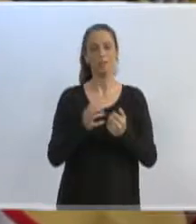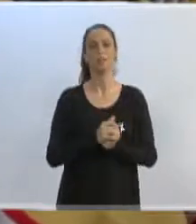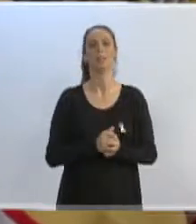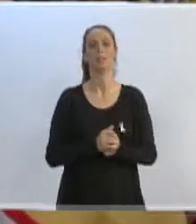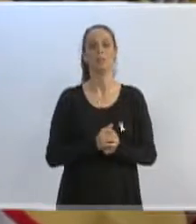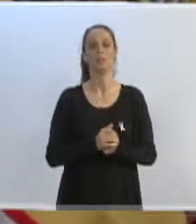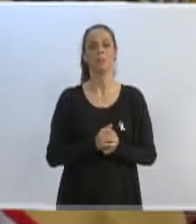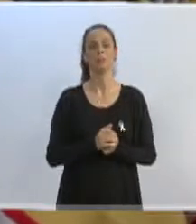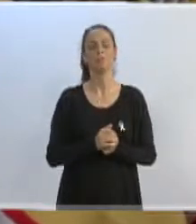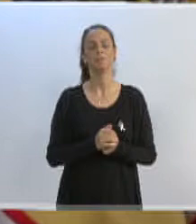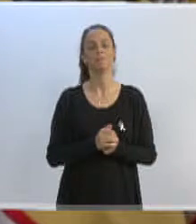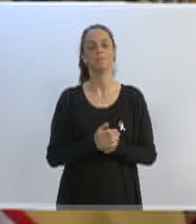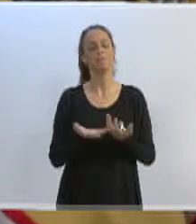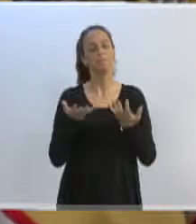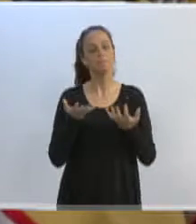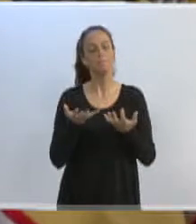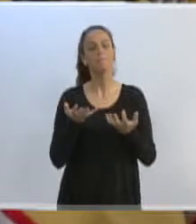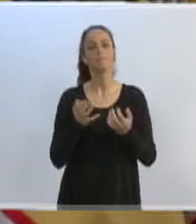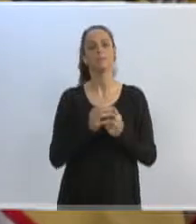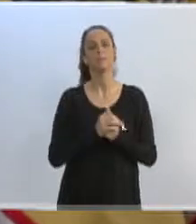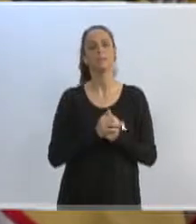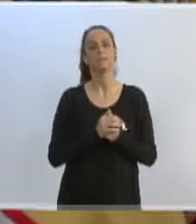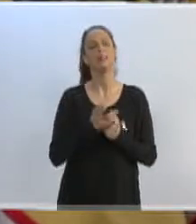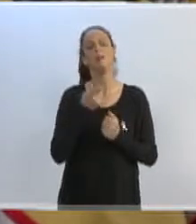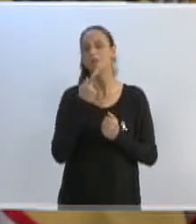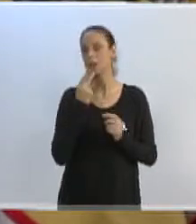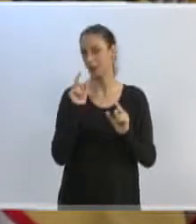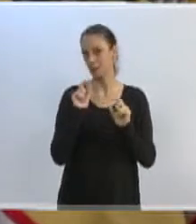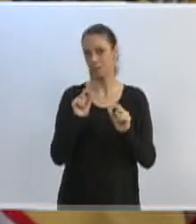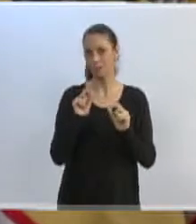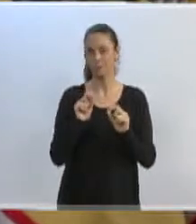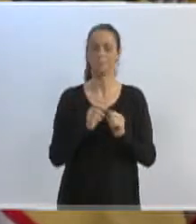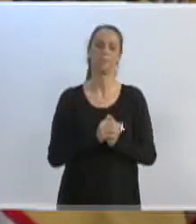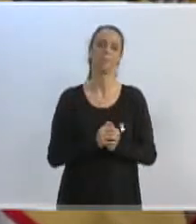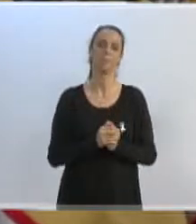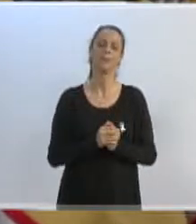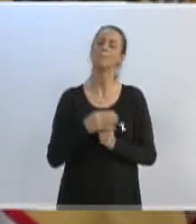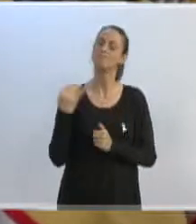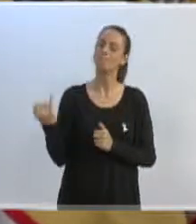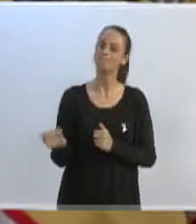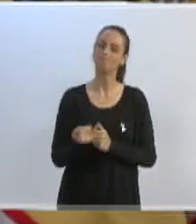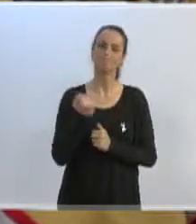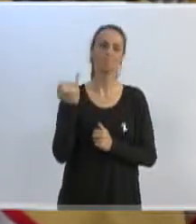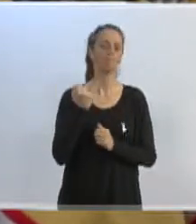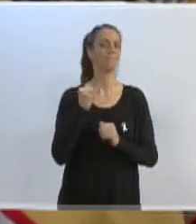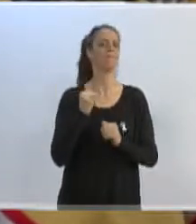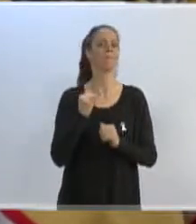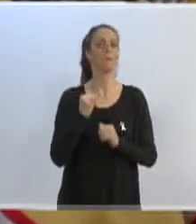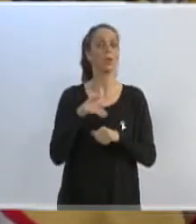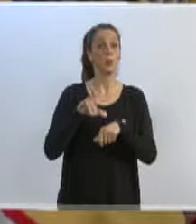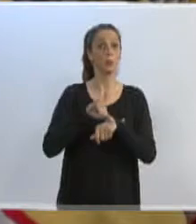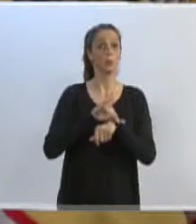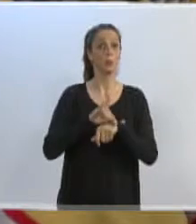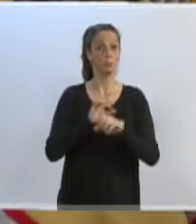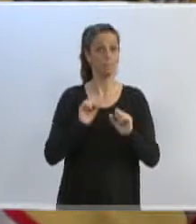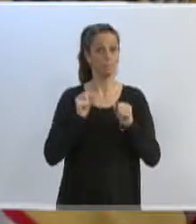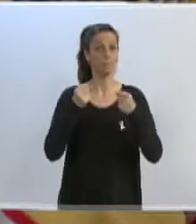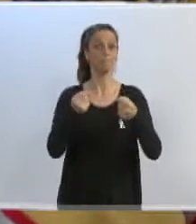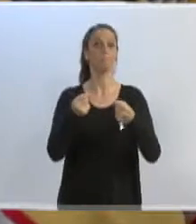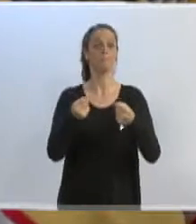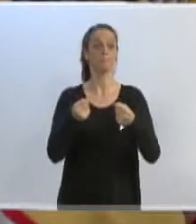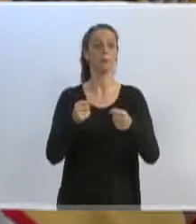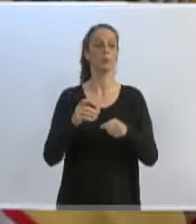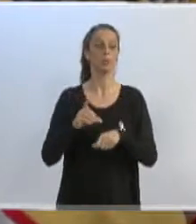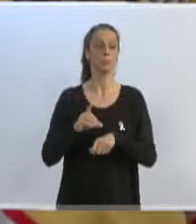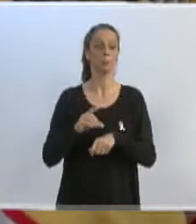fazer um parênteses, né, referente à importância do fortalecimento do Conselho da Deficiência, Conselho